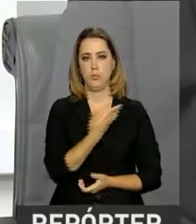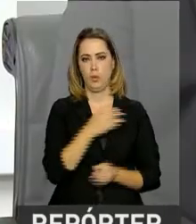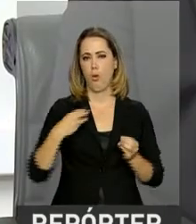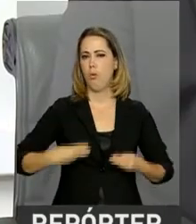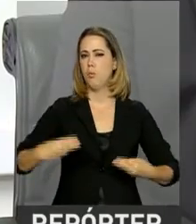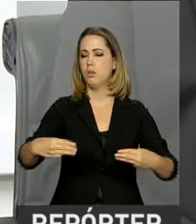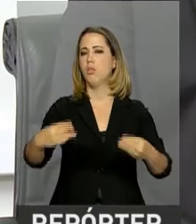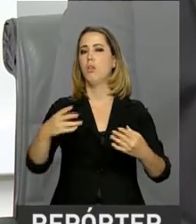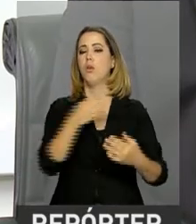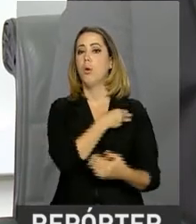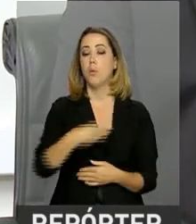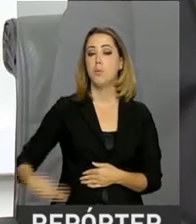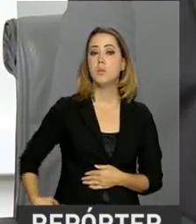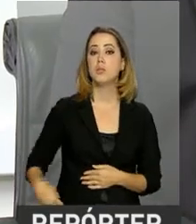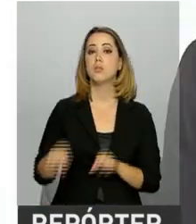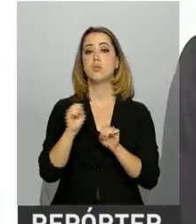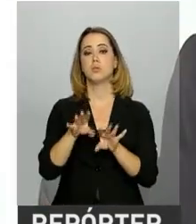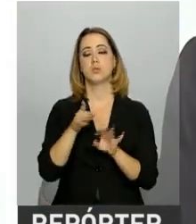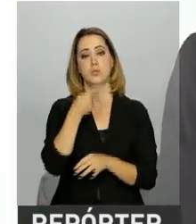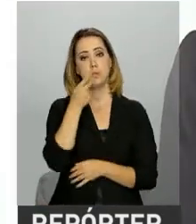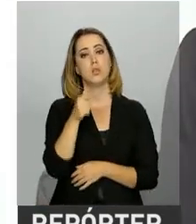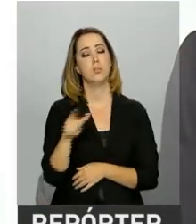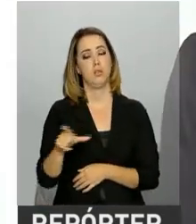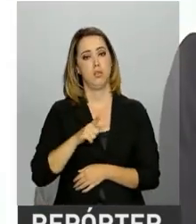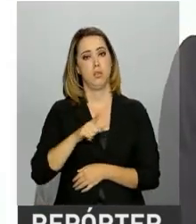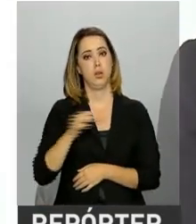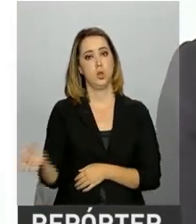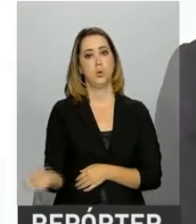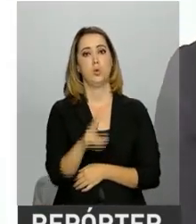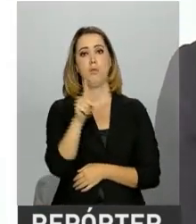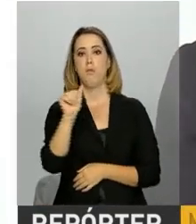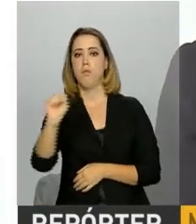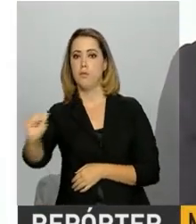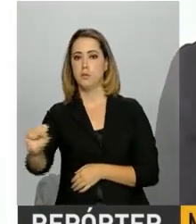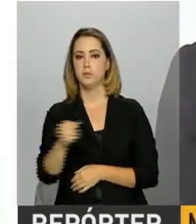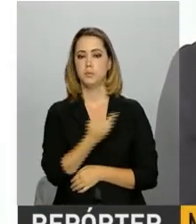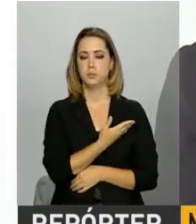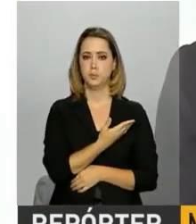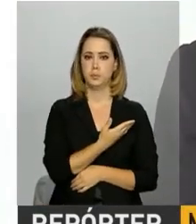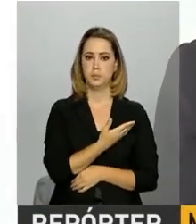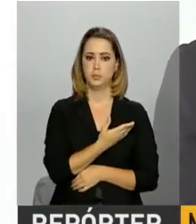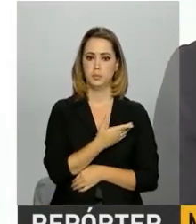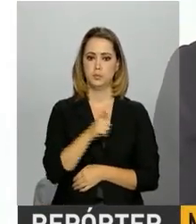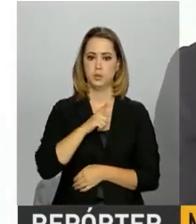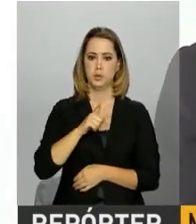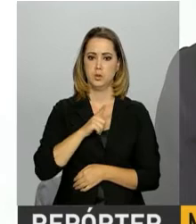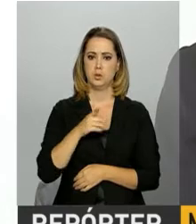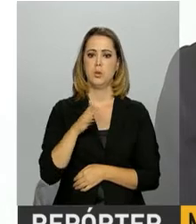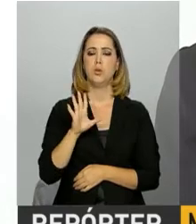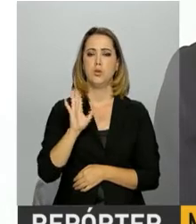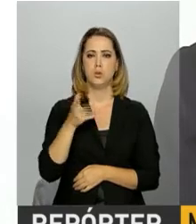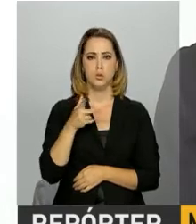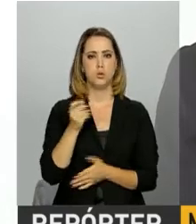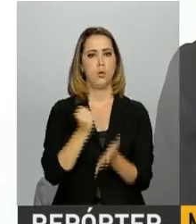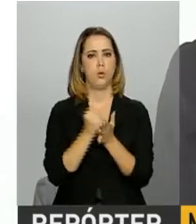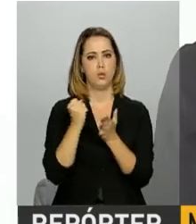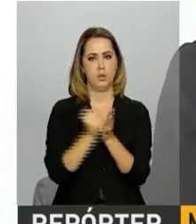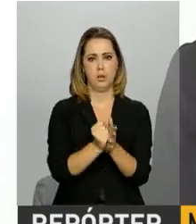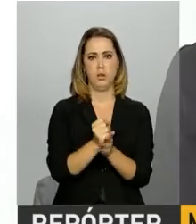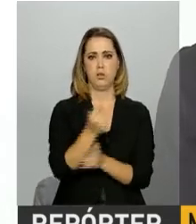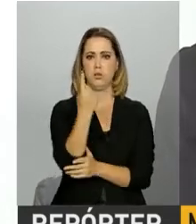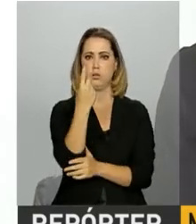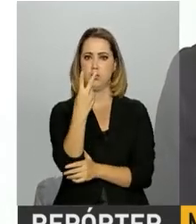a oferta de novas vagas este ano nós pegamos o ano passado com 125 mil contratos